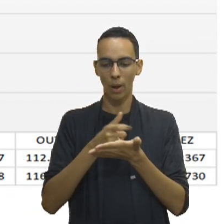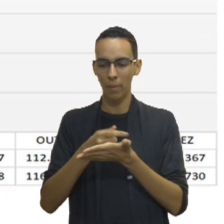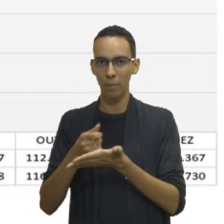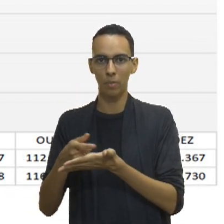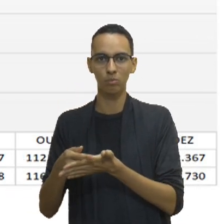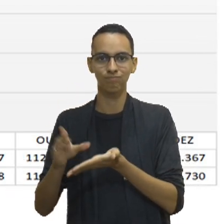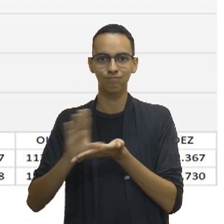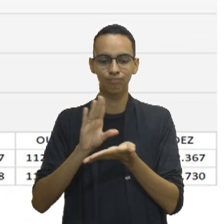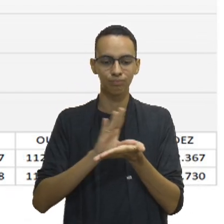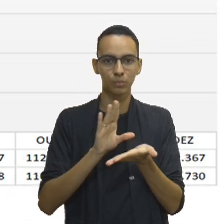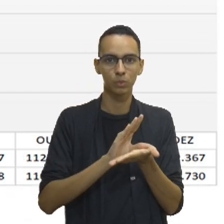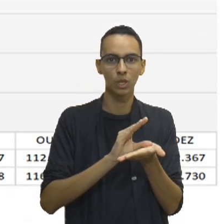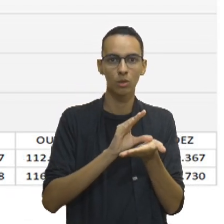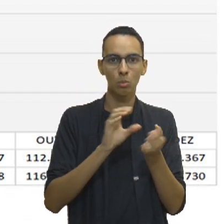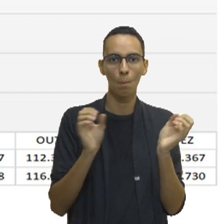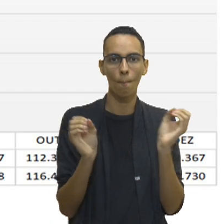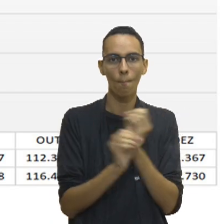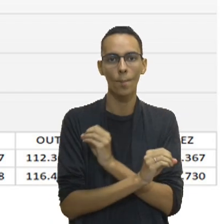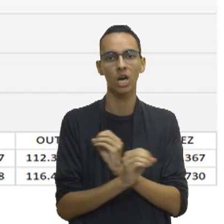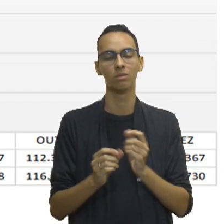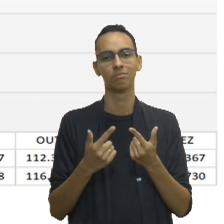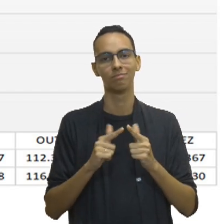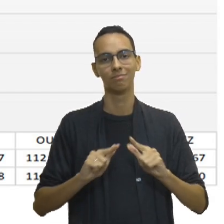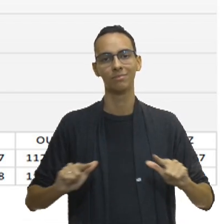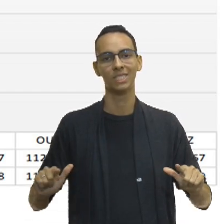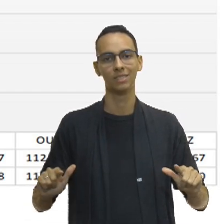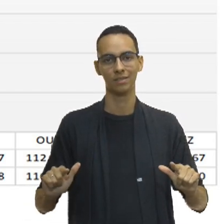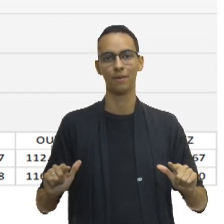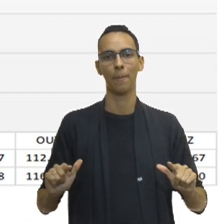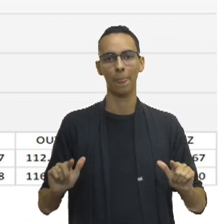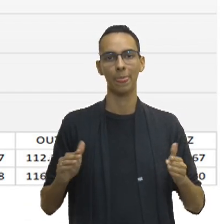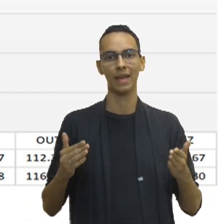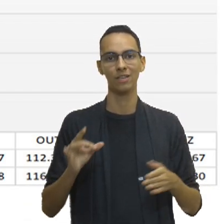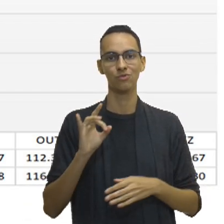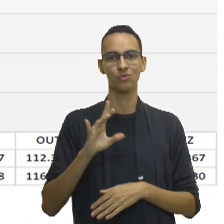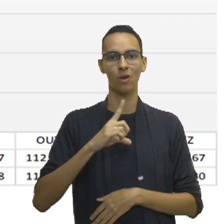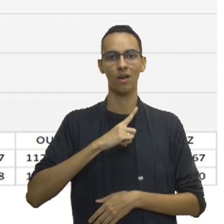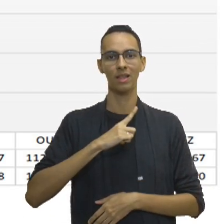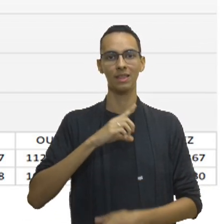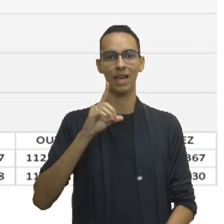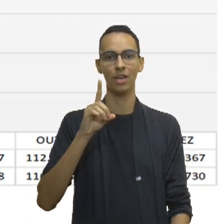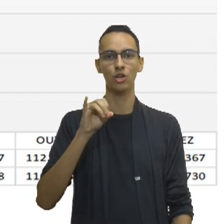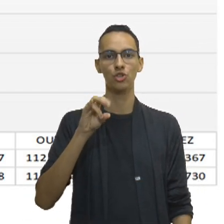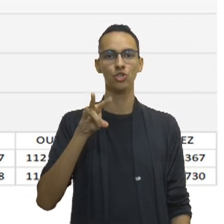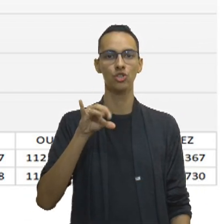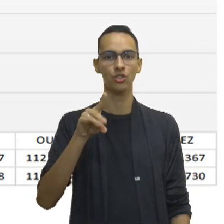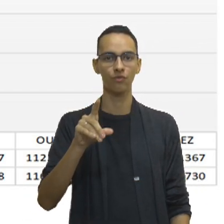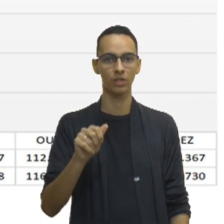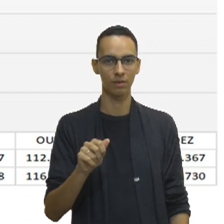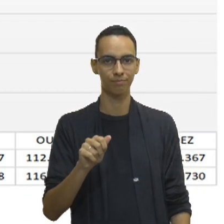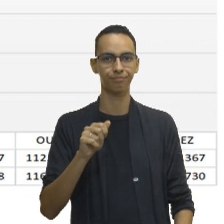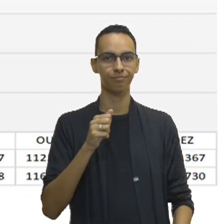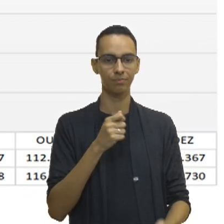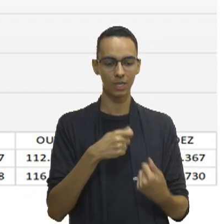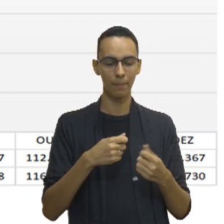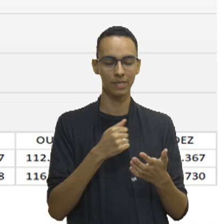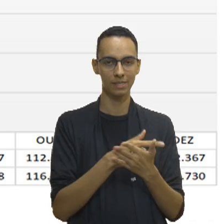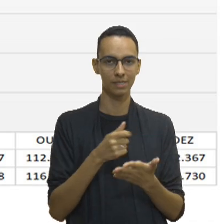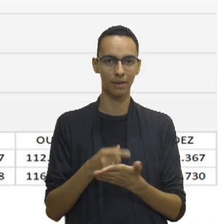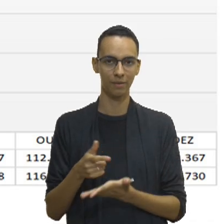recurso. E a partir dali o que ela tem são dívidas. Ok? Que, se não me